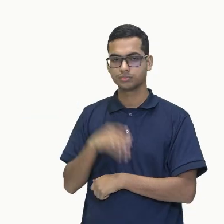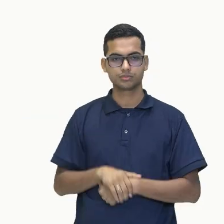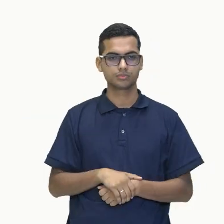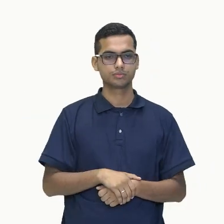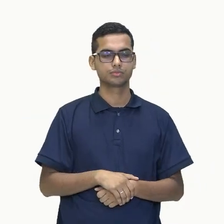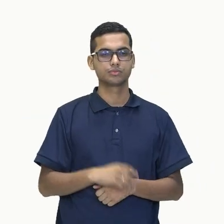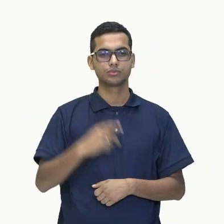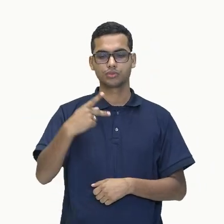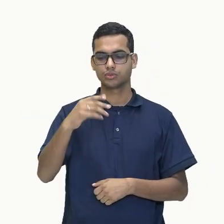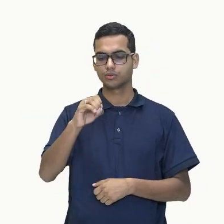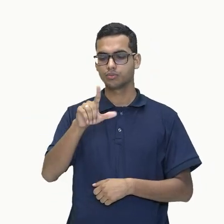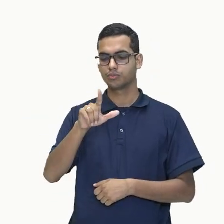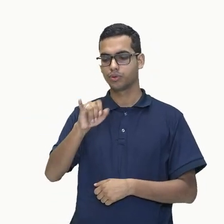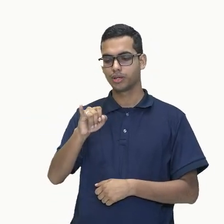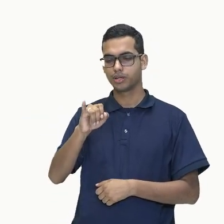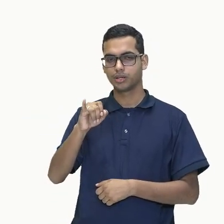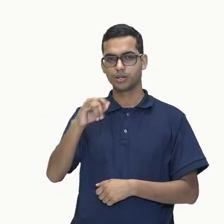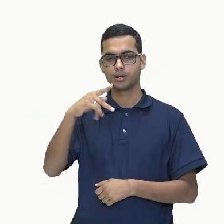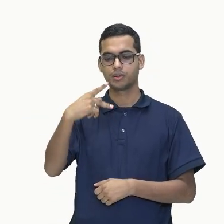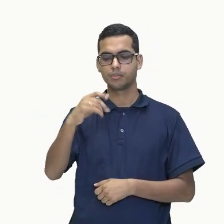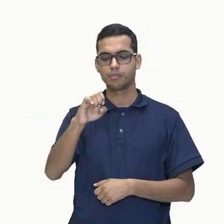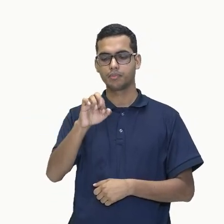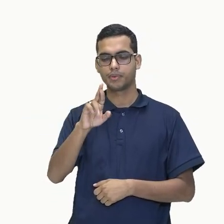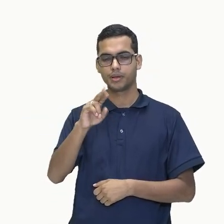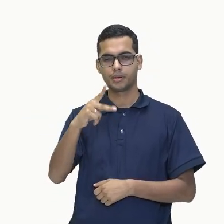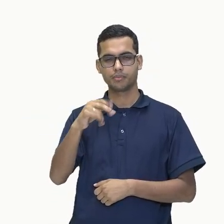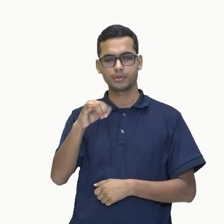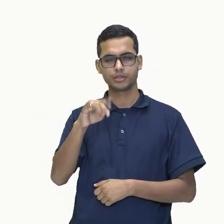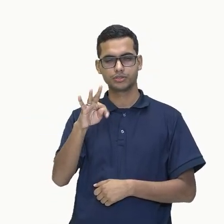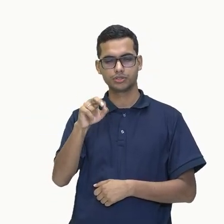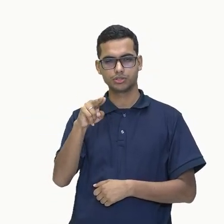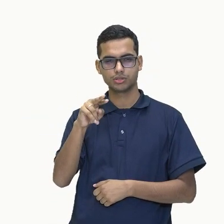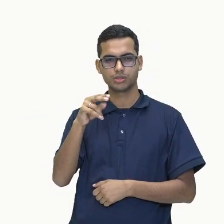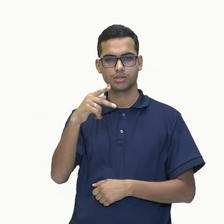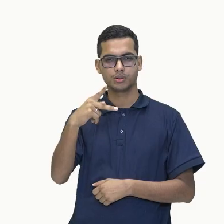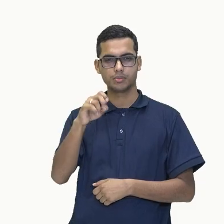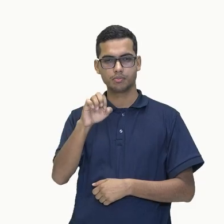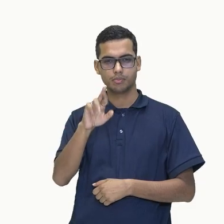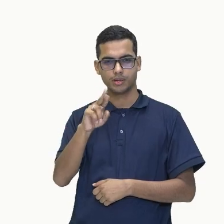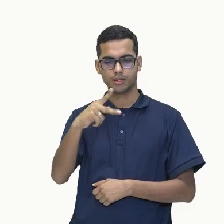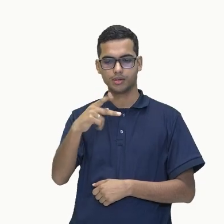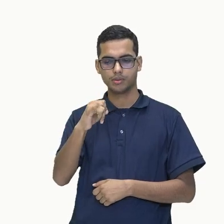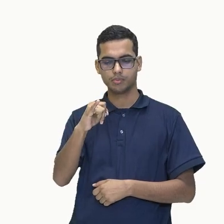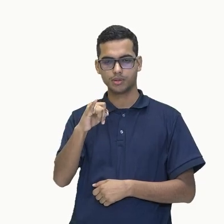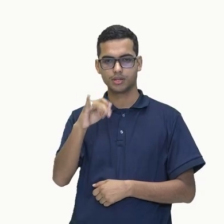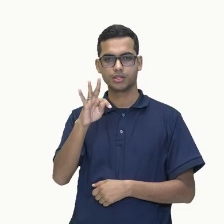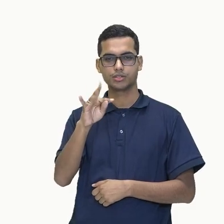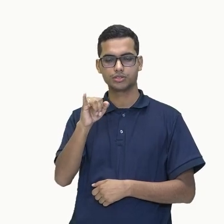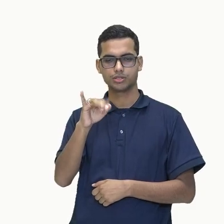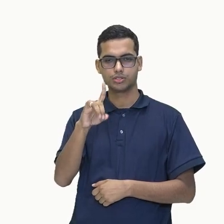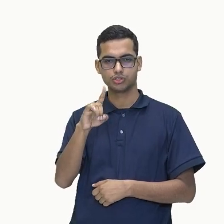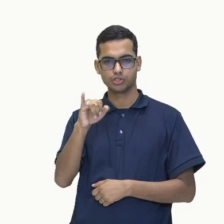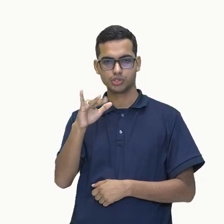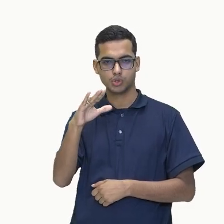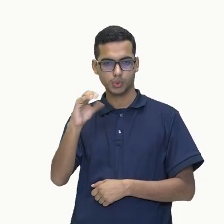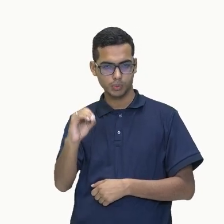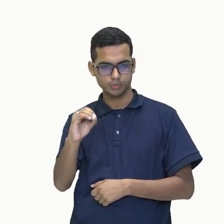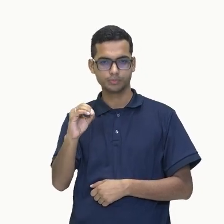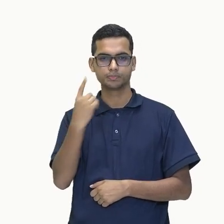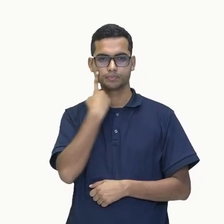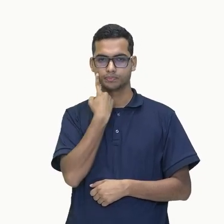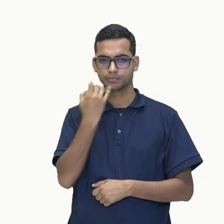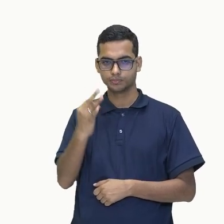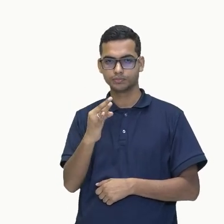tá? Onde nós temos aqui, olha aí, a terminação amina e a terminação ácido. Então são